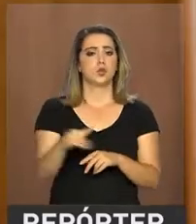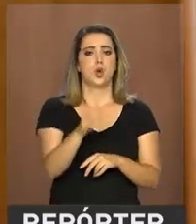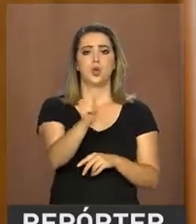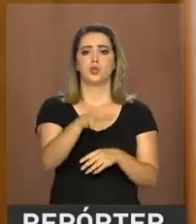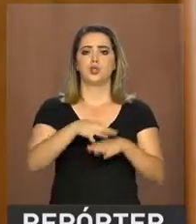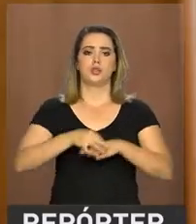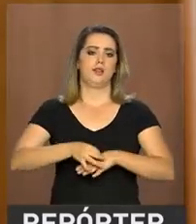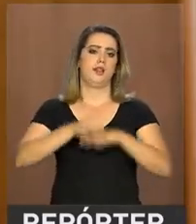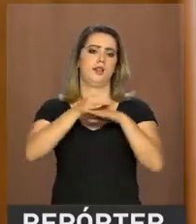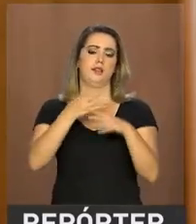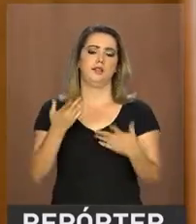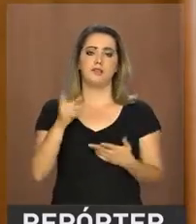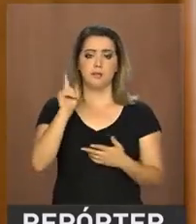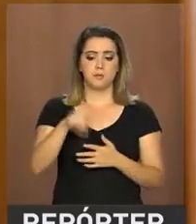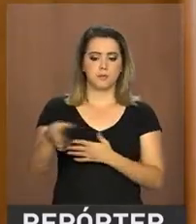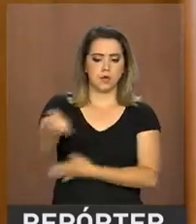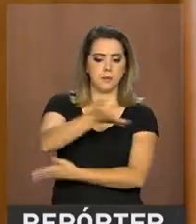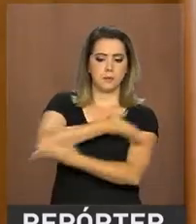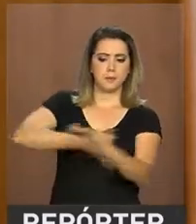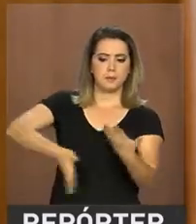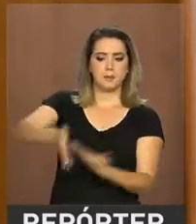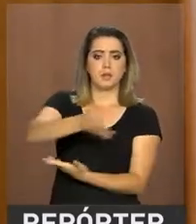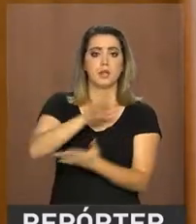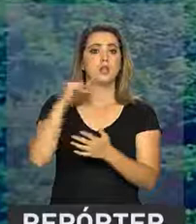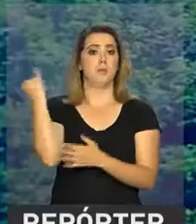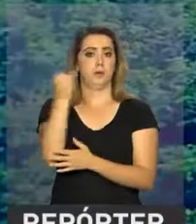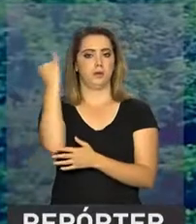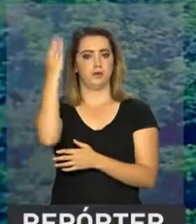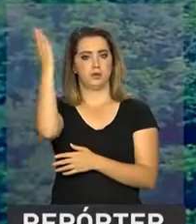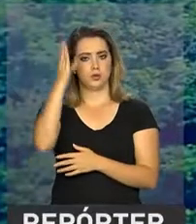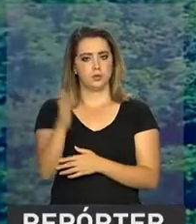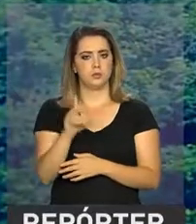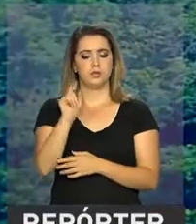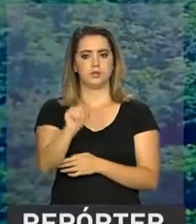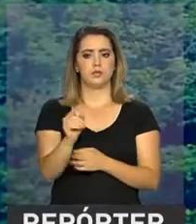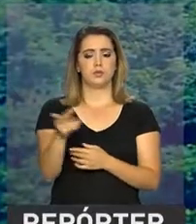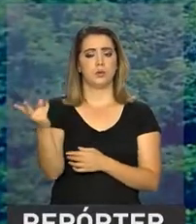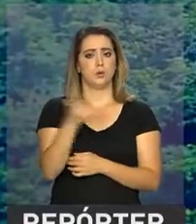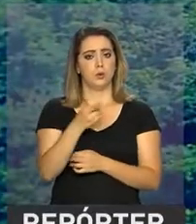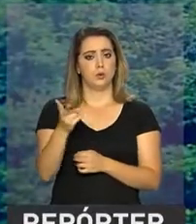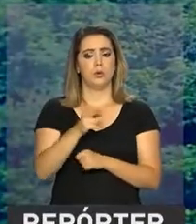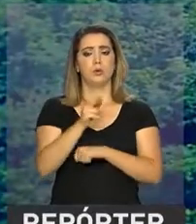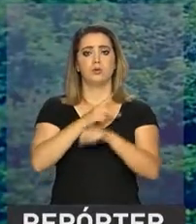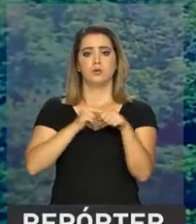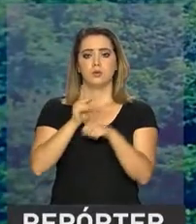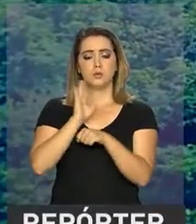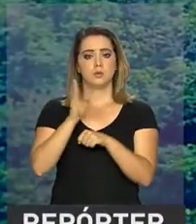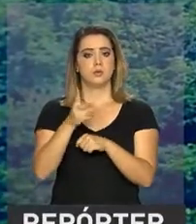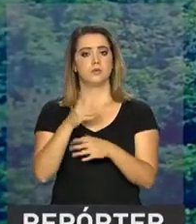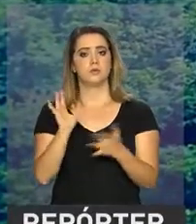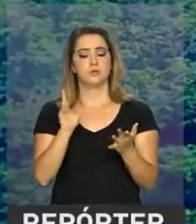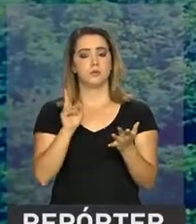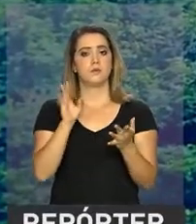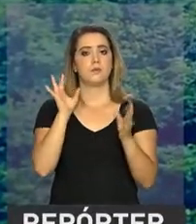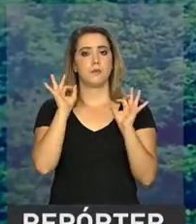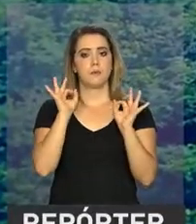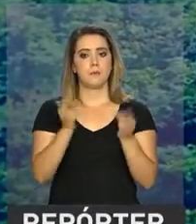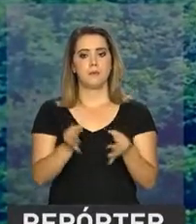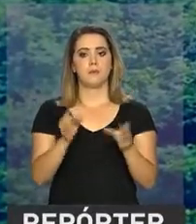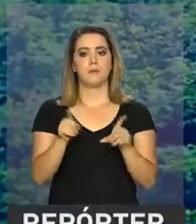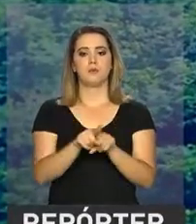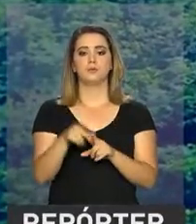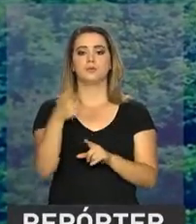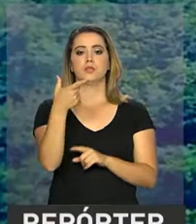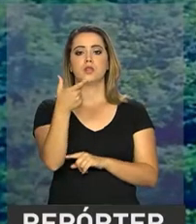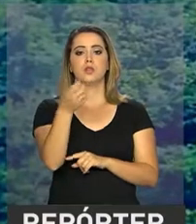então é é uma relação extremamente importante a relação entre os dois países já é sólida em 2009